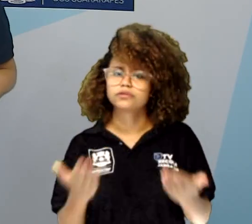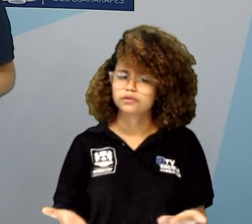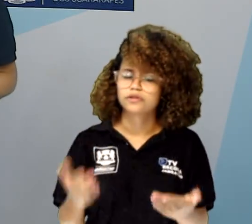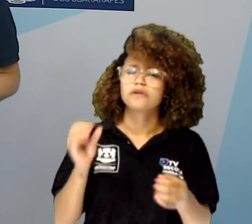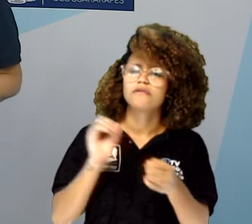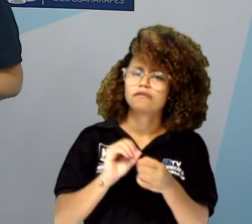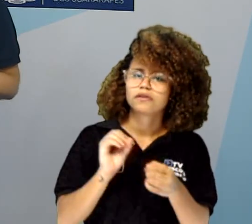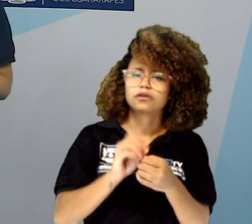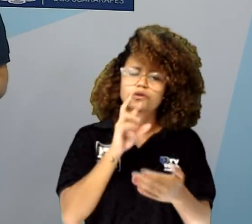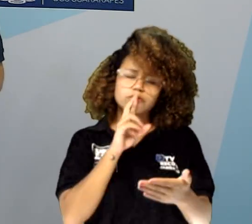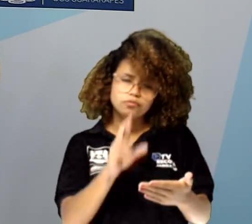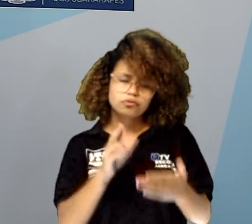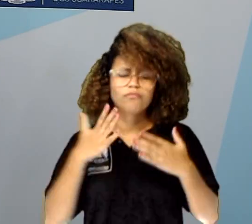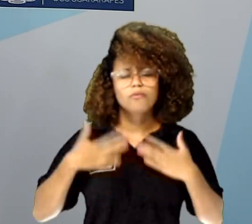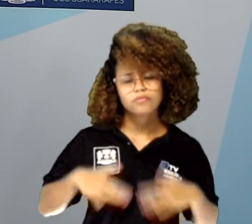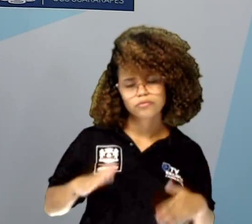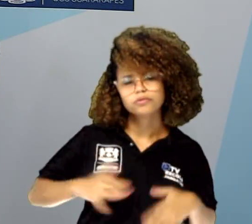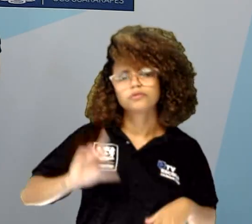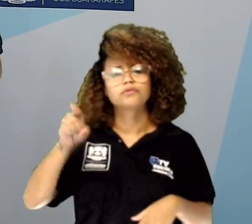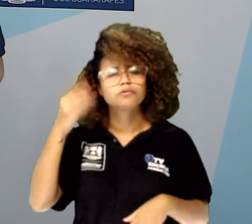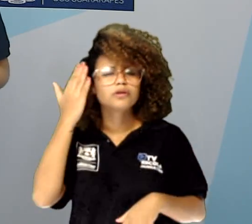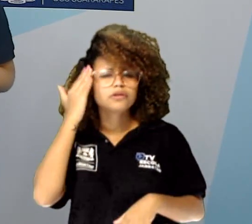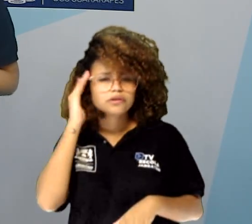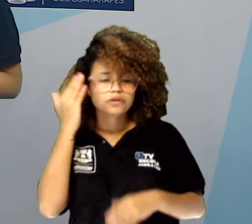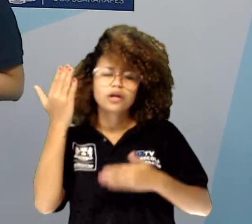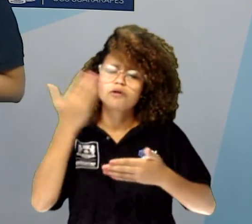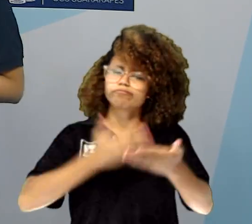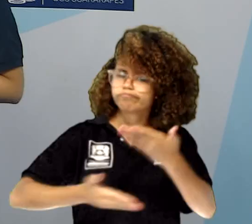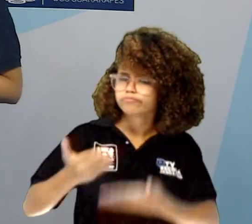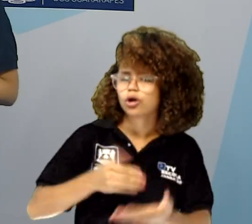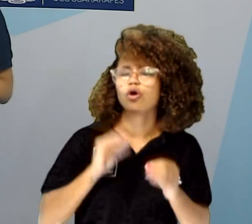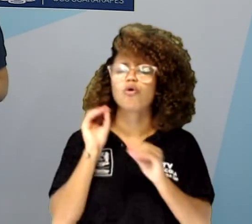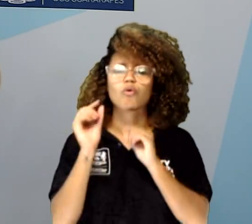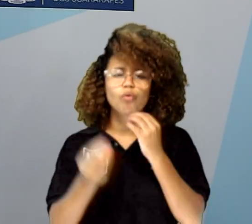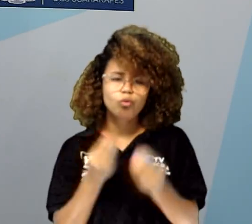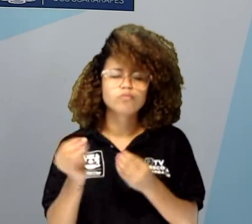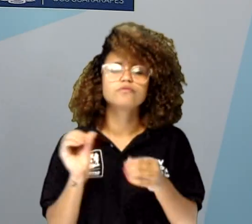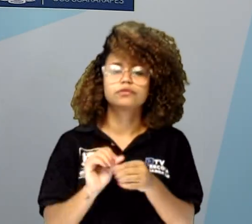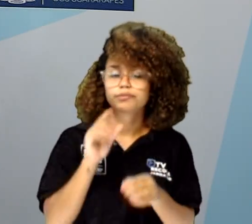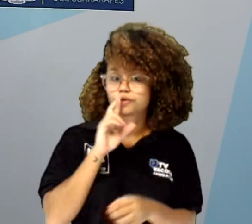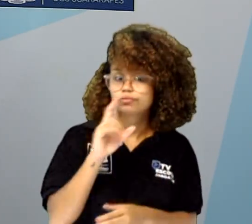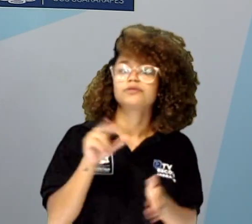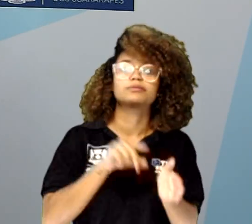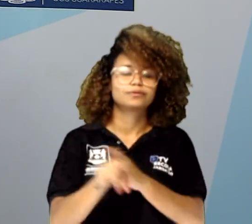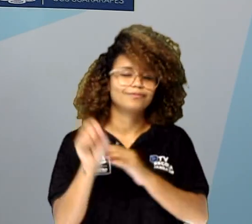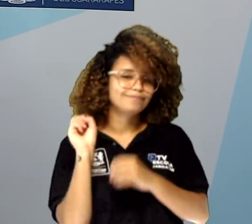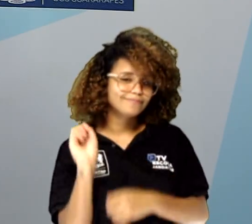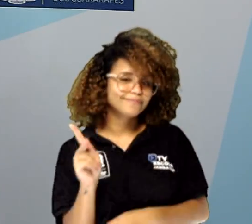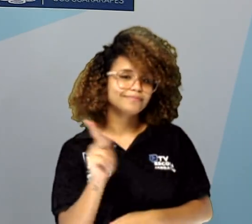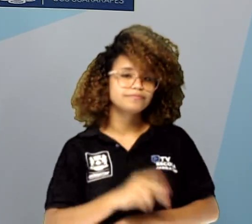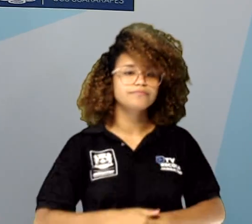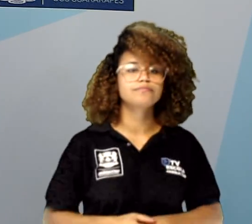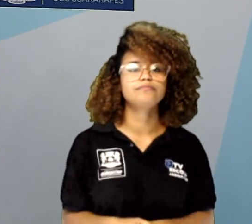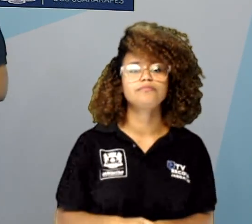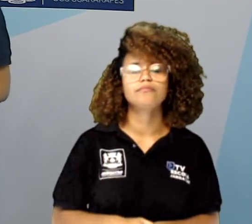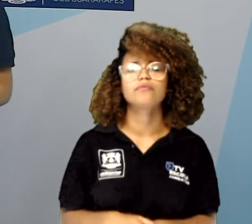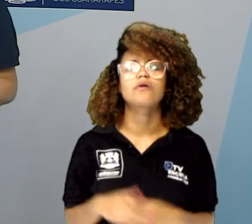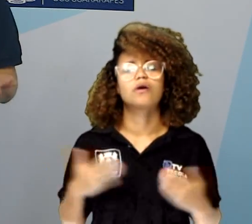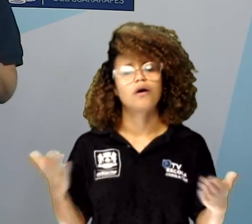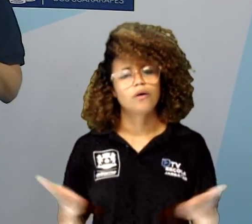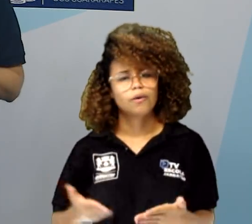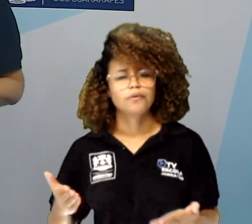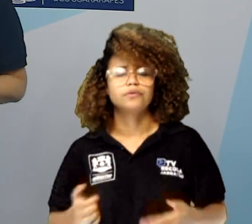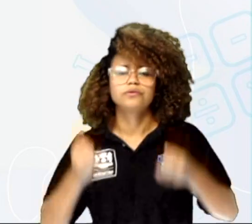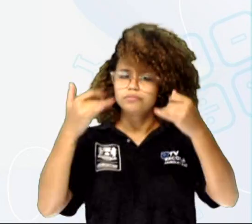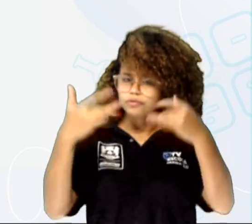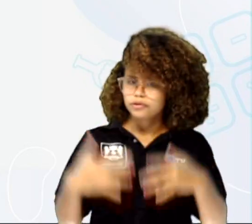mais calma depois, para você entender todo o processo que a gente fez para responder essa questão, tá bom? Vamos agora falar um pouquinho